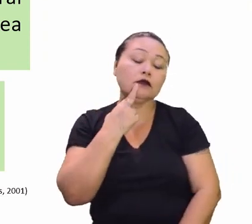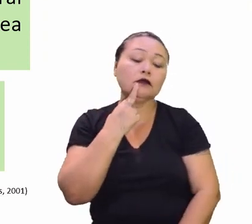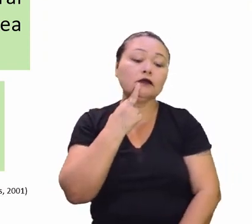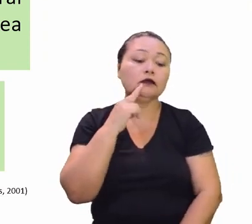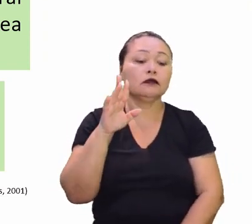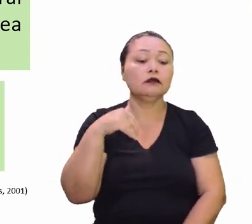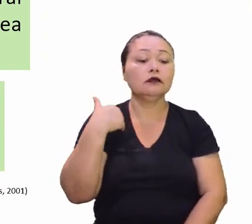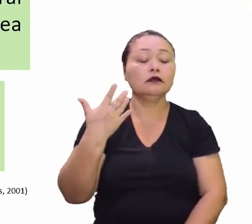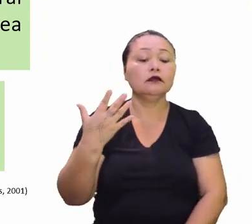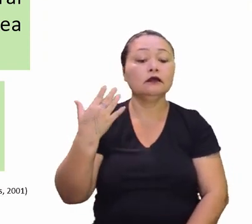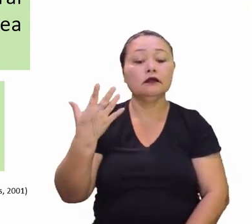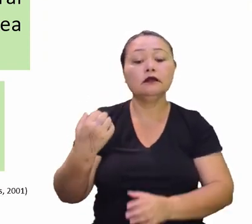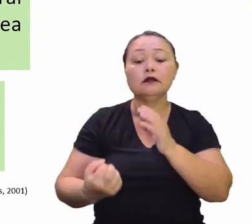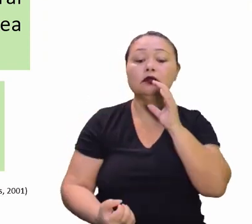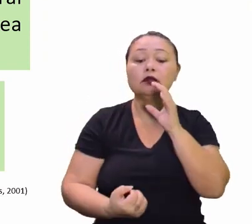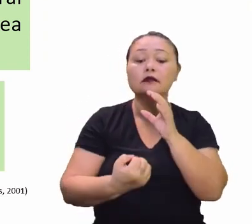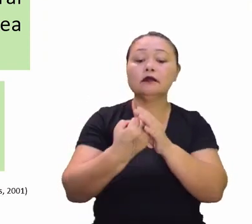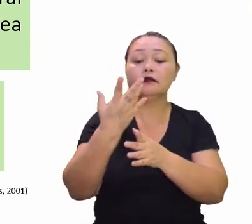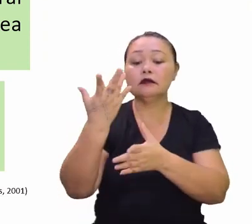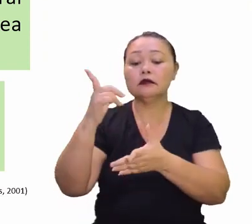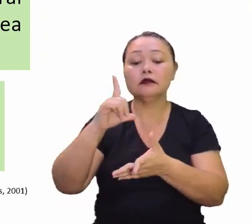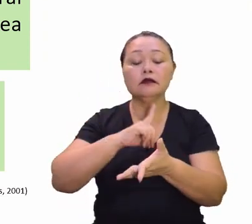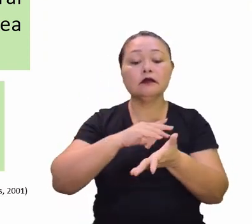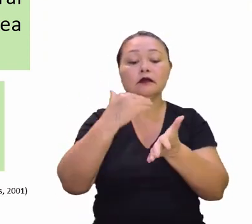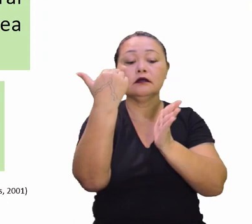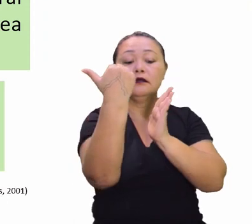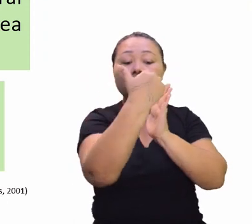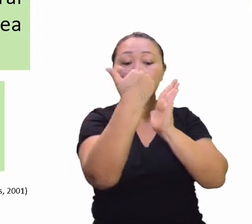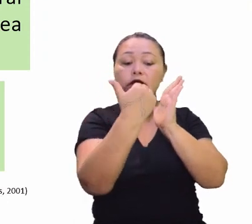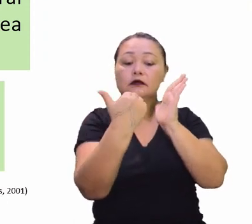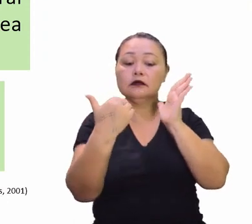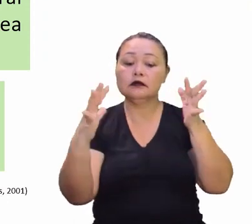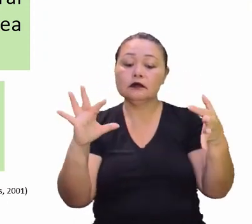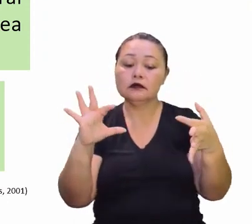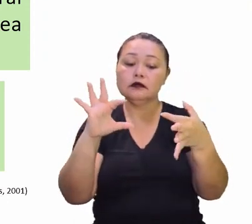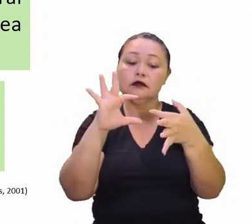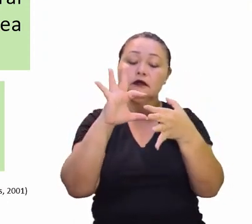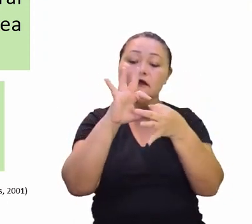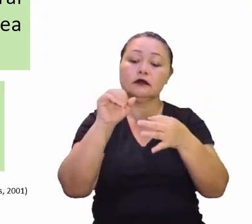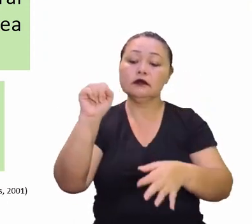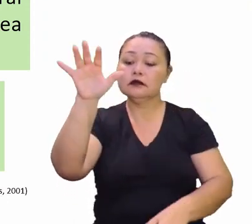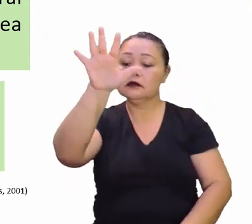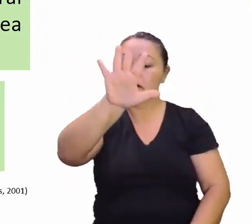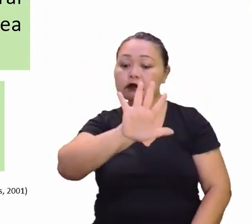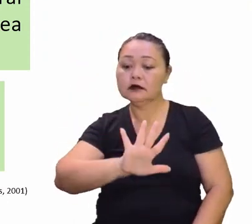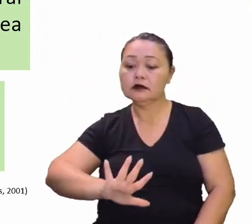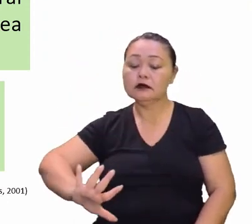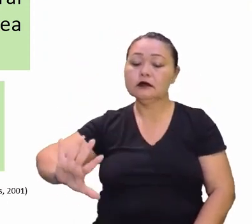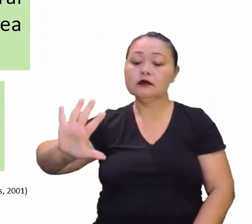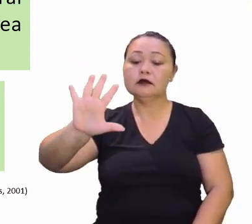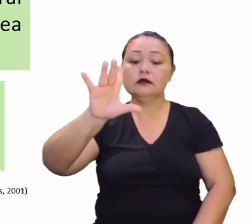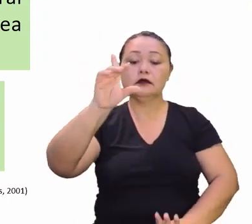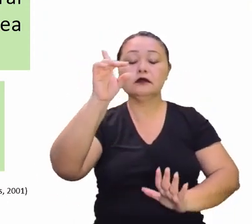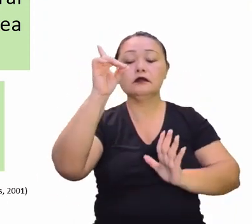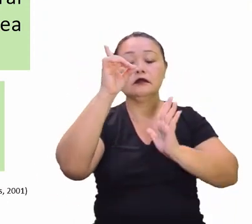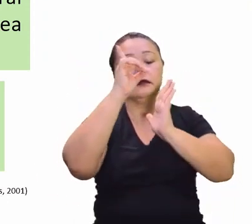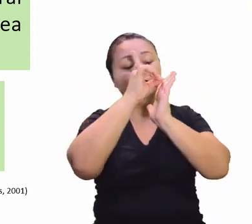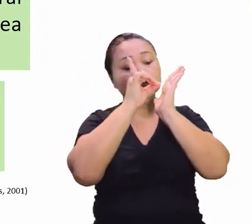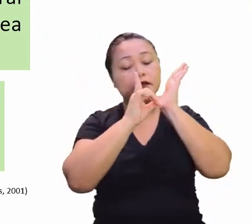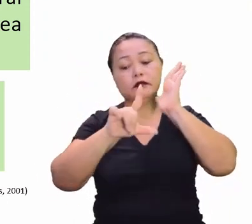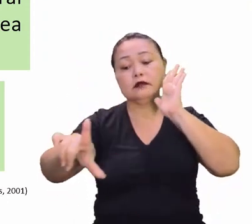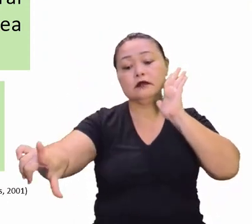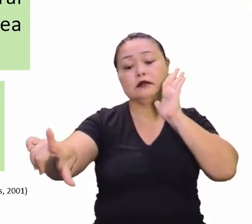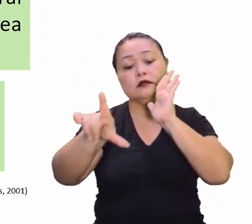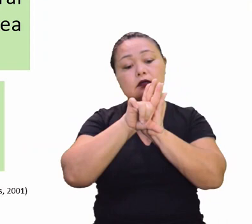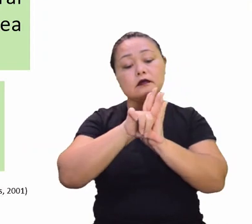bem. Então, foi criado e implantado o Programa de Integração Nacional pelo Decreto-Lei